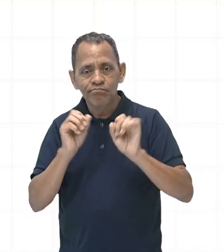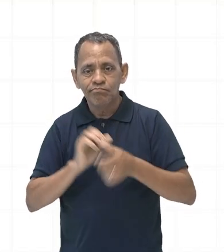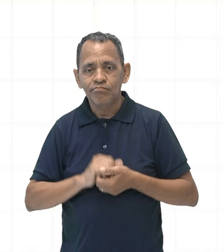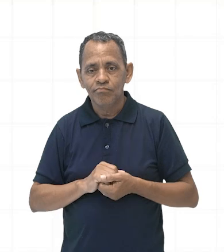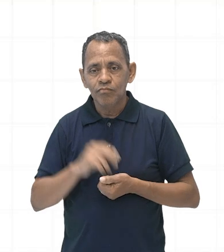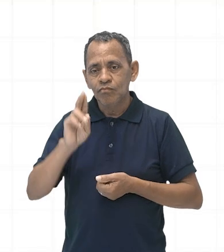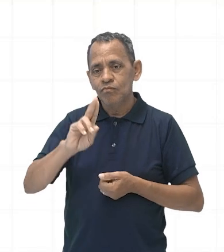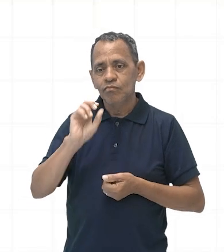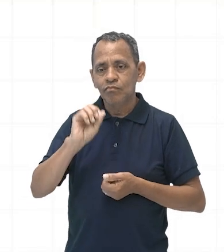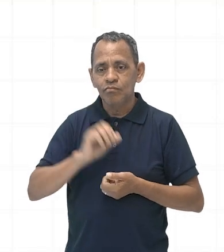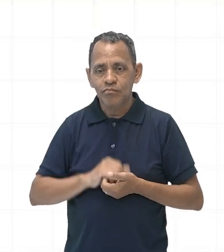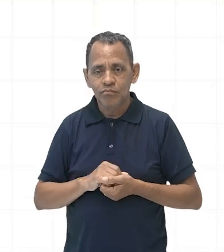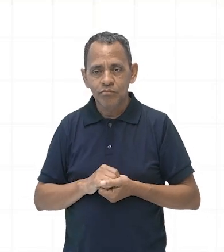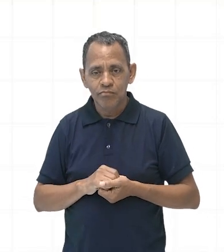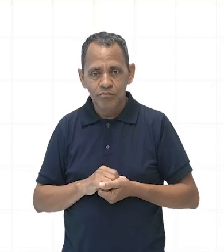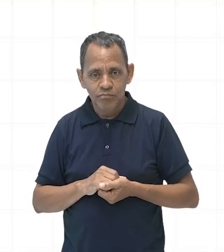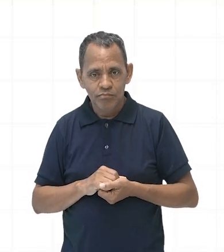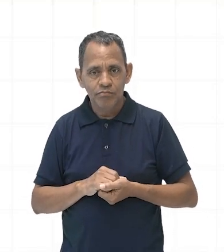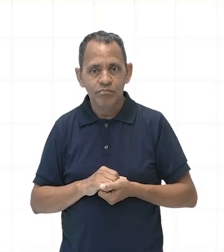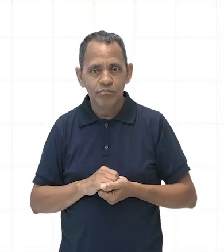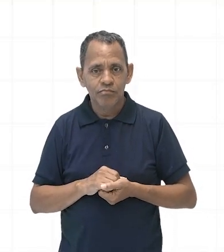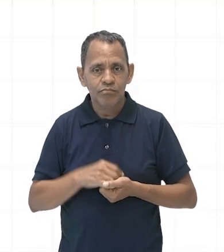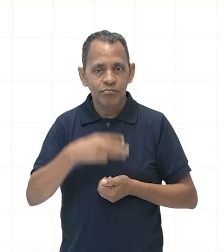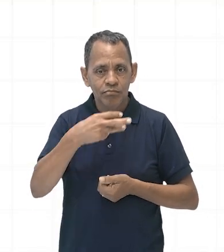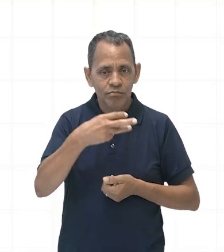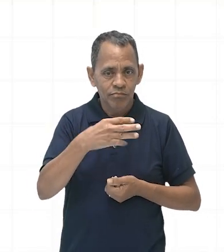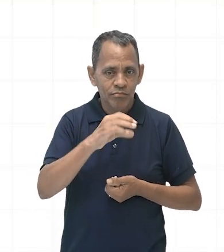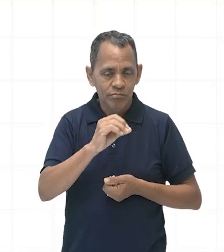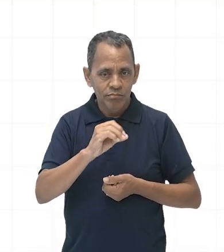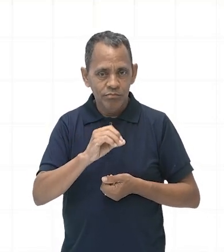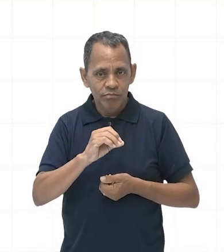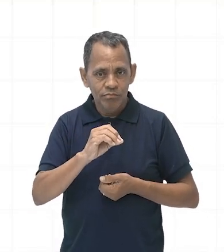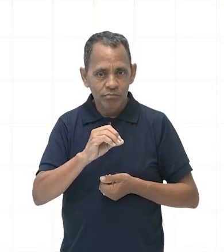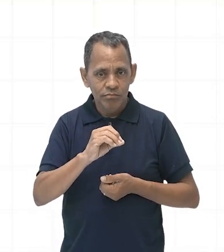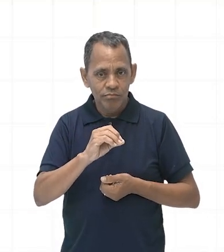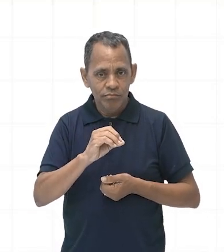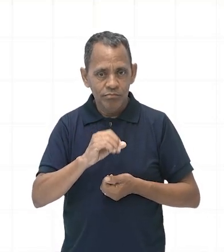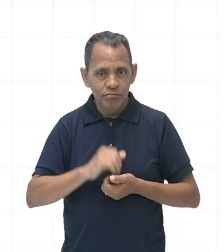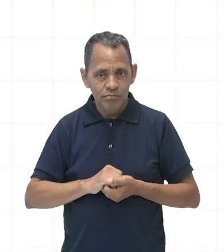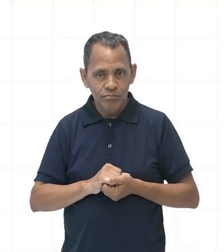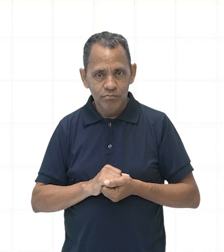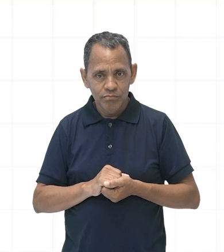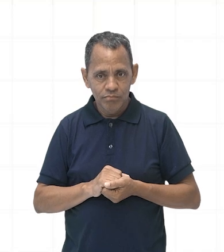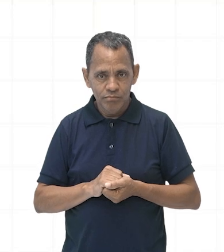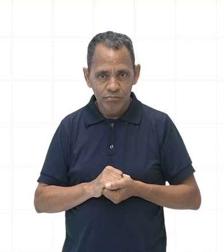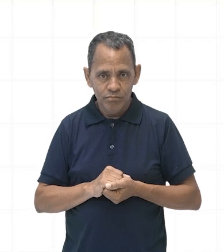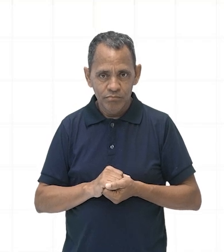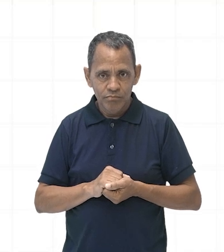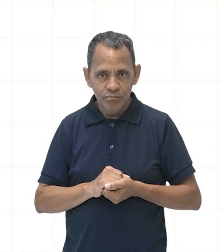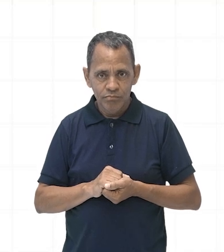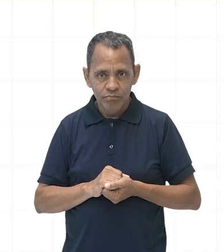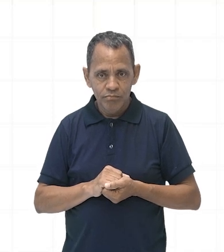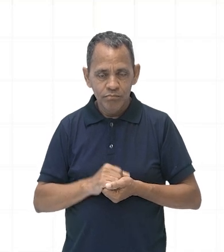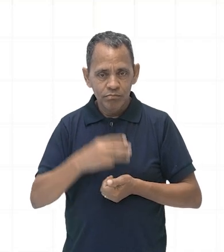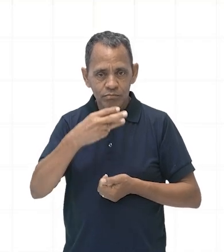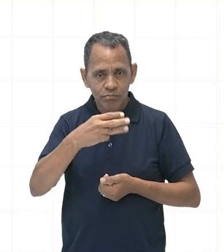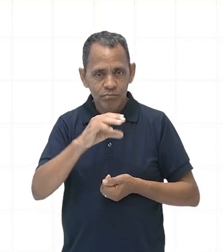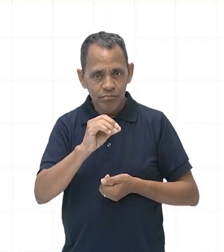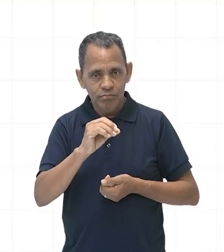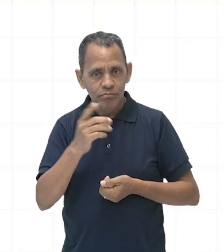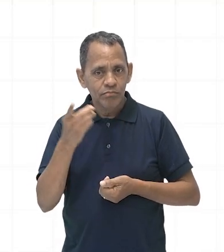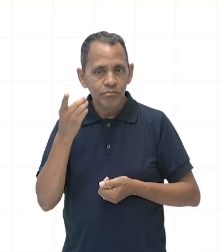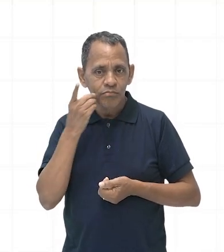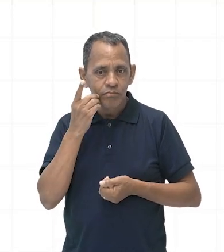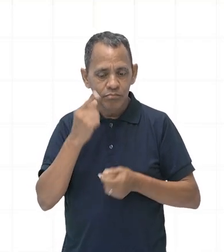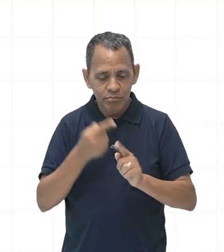não 30, tá bom? Porque 10 já foram utilizados no início. Então, agora 30 dias,